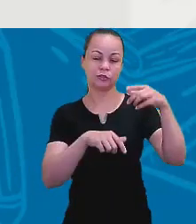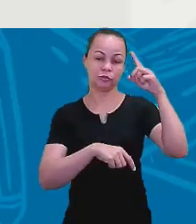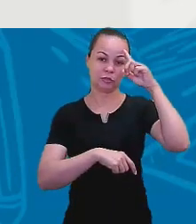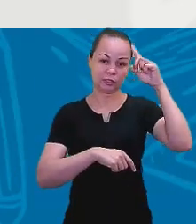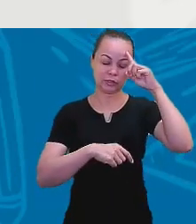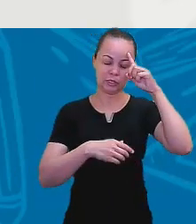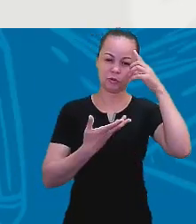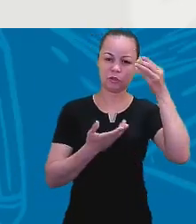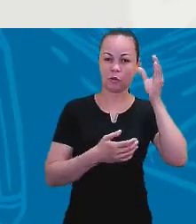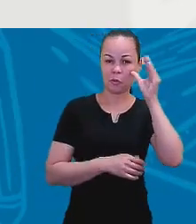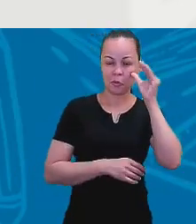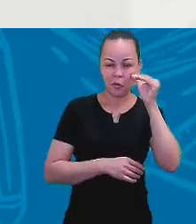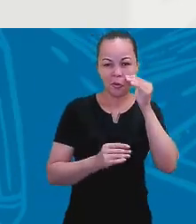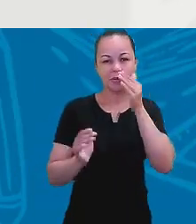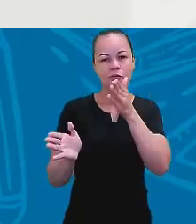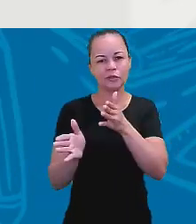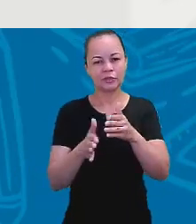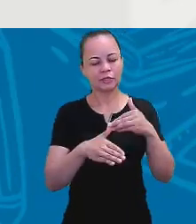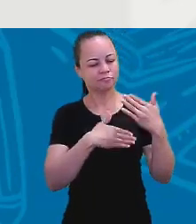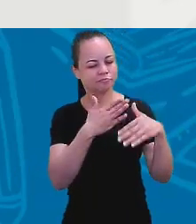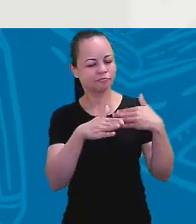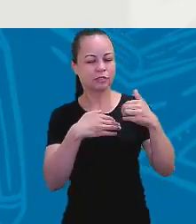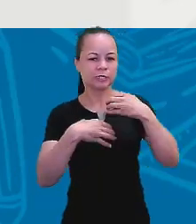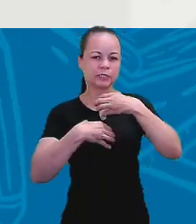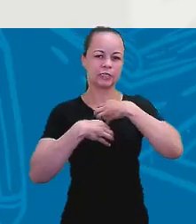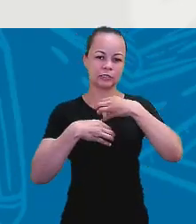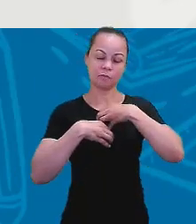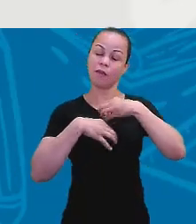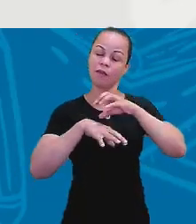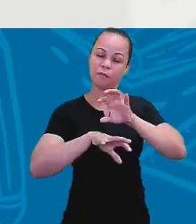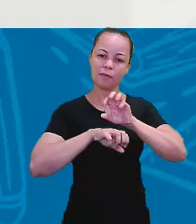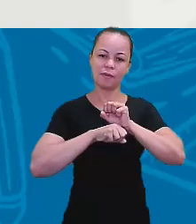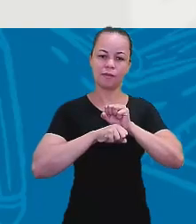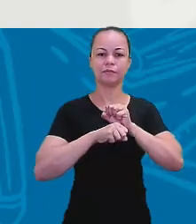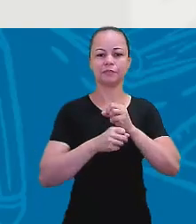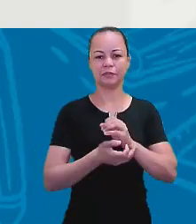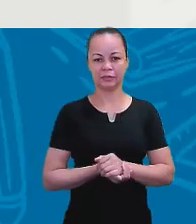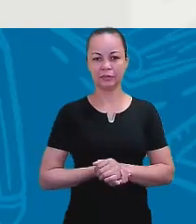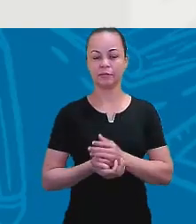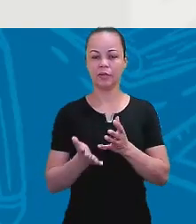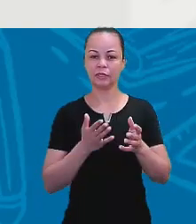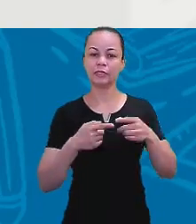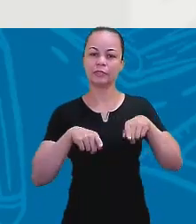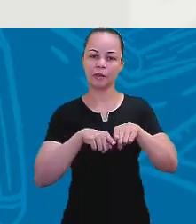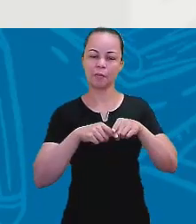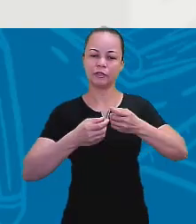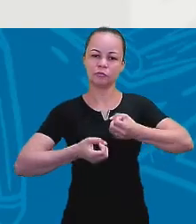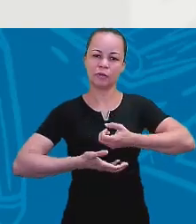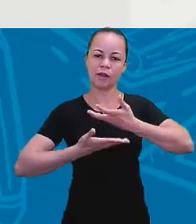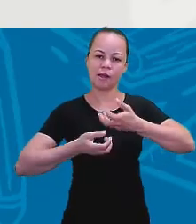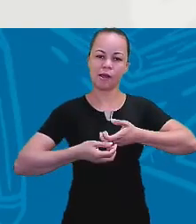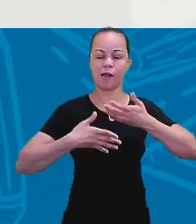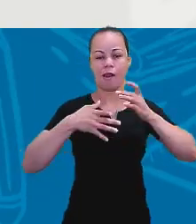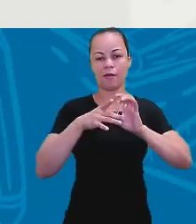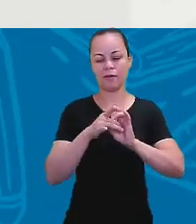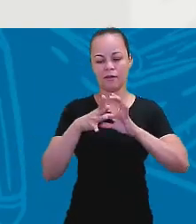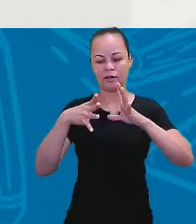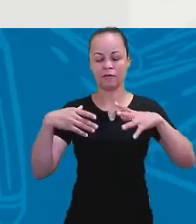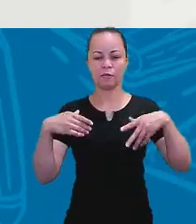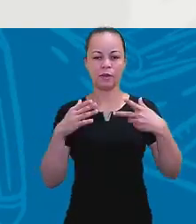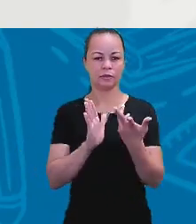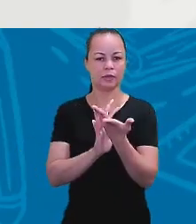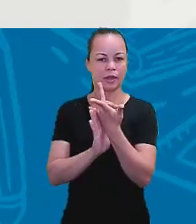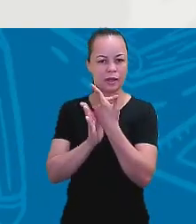de curiosidade, desenvolvendo o sentimento de pertencimento e também expressar-se livremente por meio de